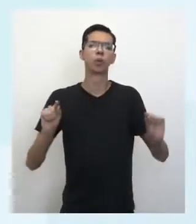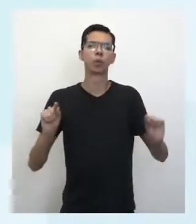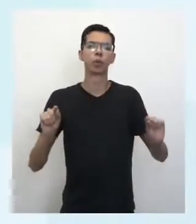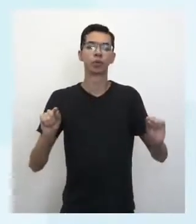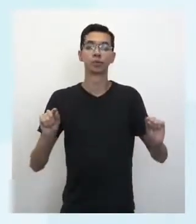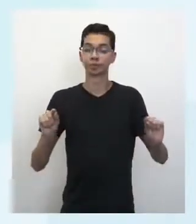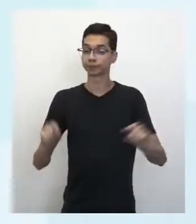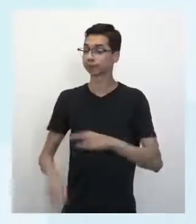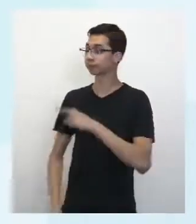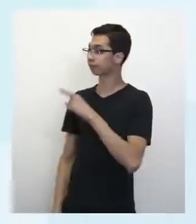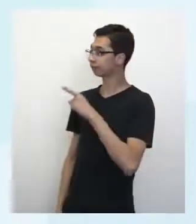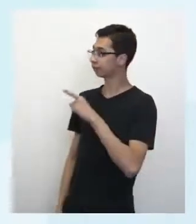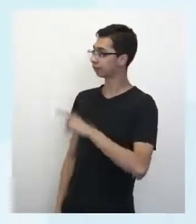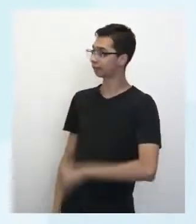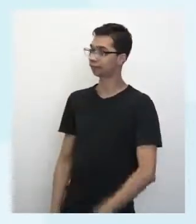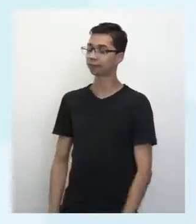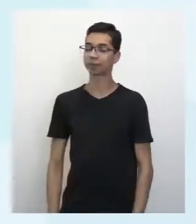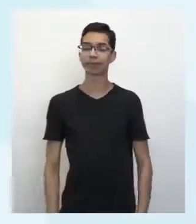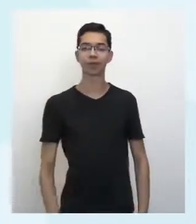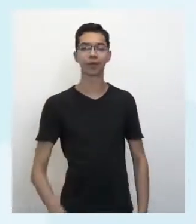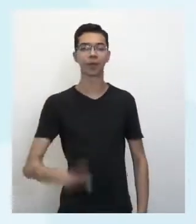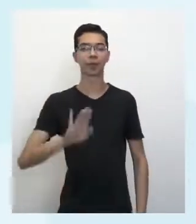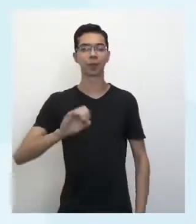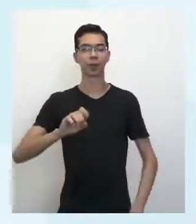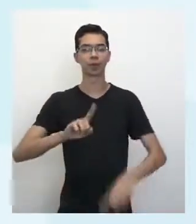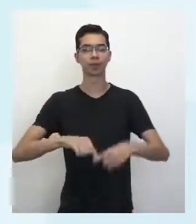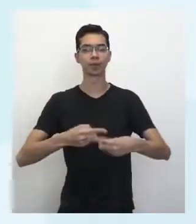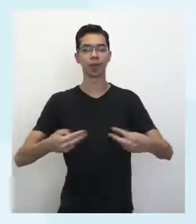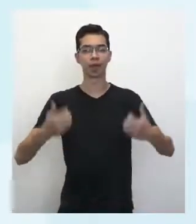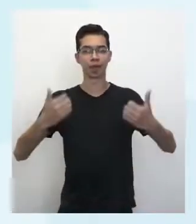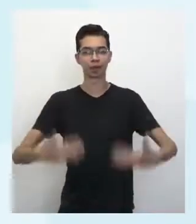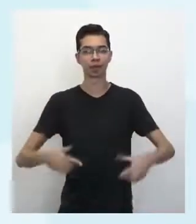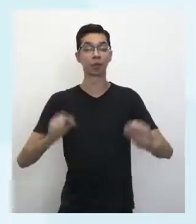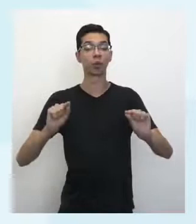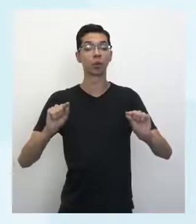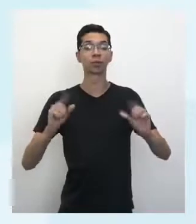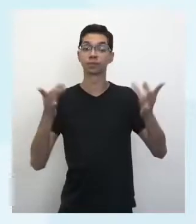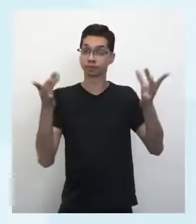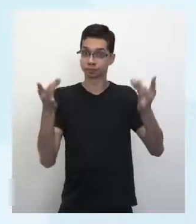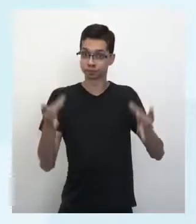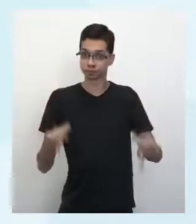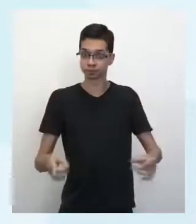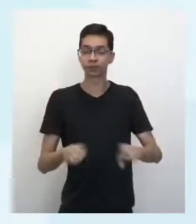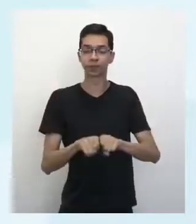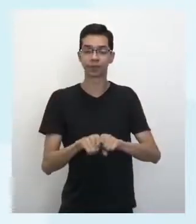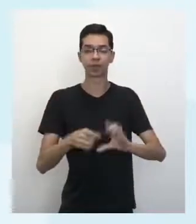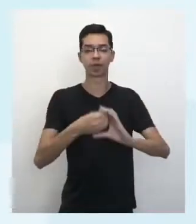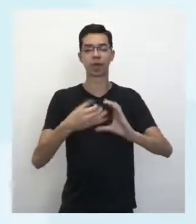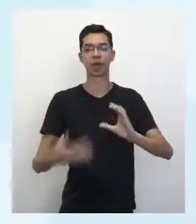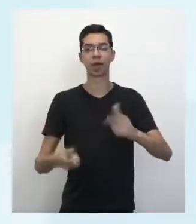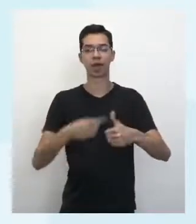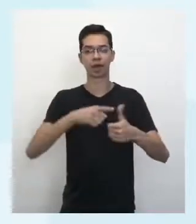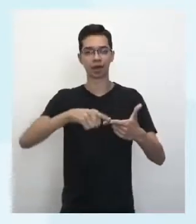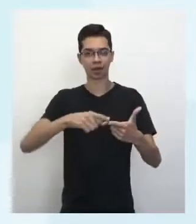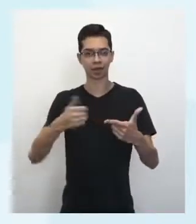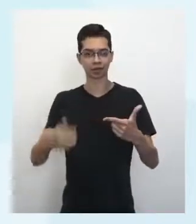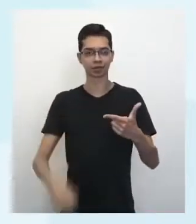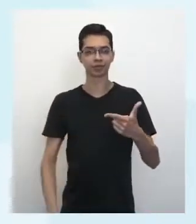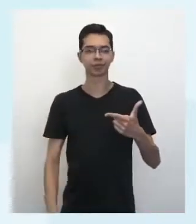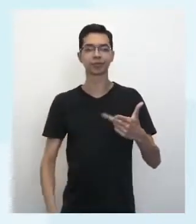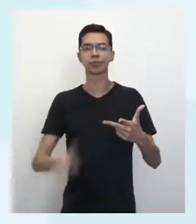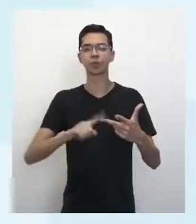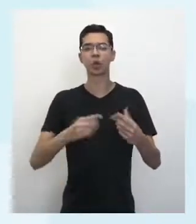viu aí a definição dos biomateriais, características e aplicações dos biomateriais e a relação entre o biomaterial e a